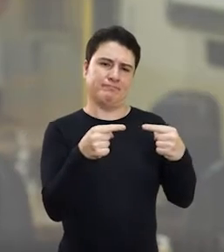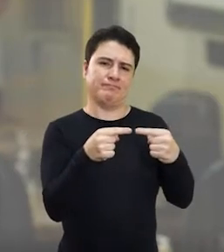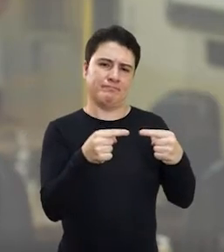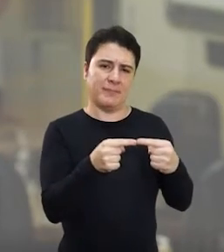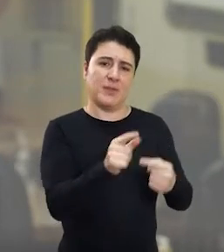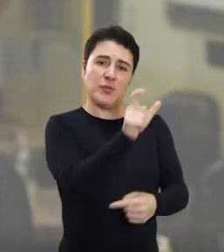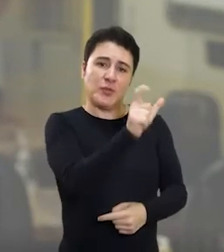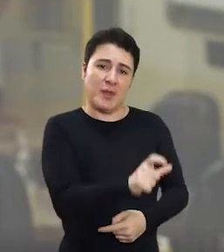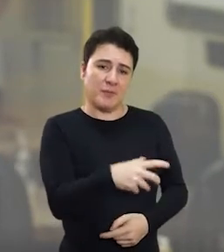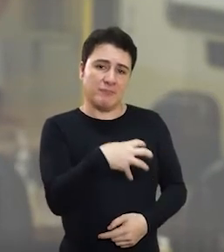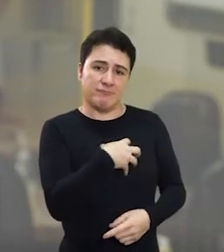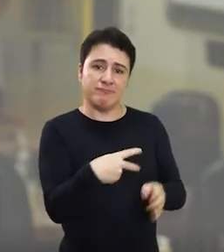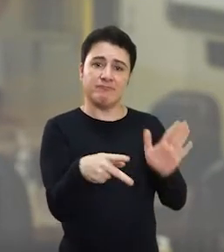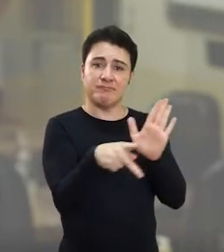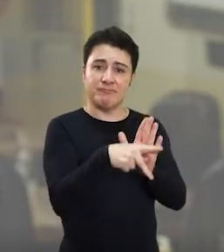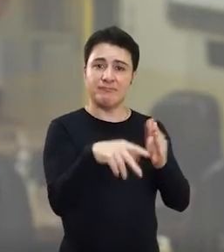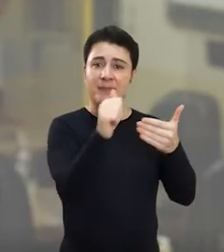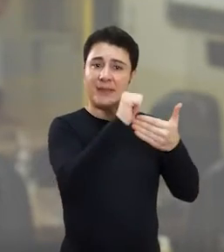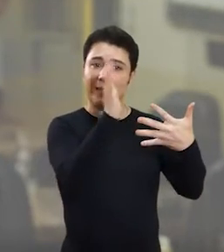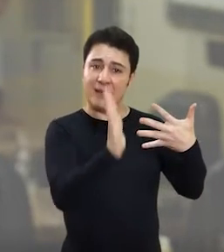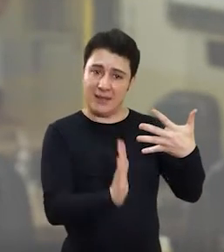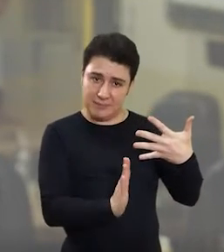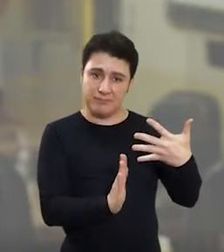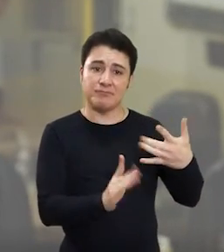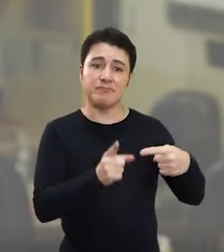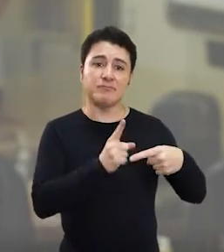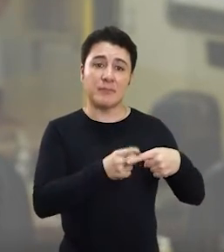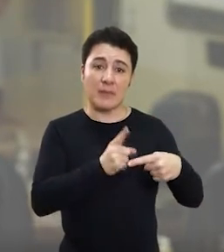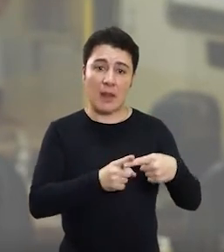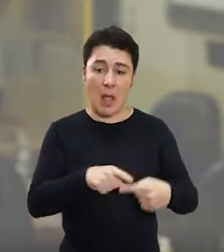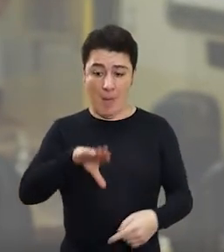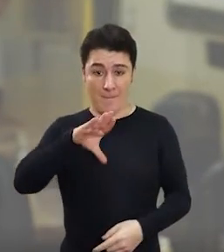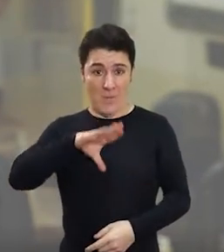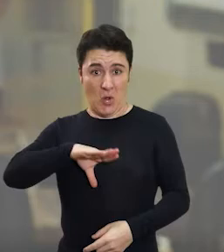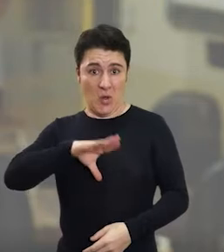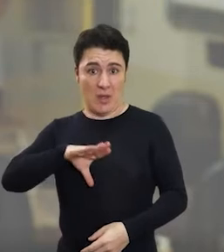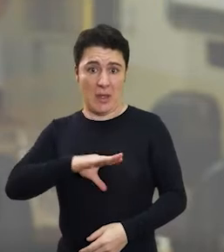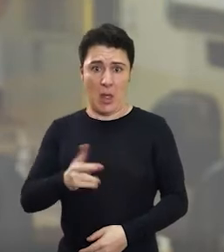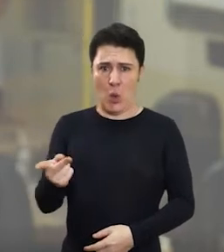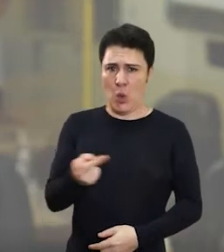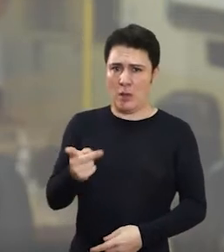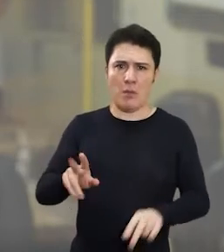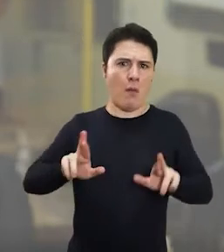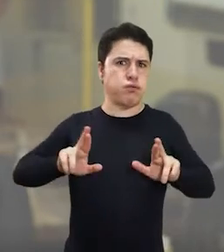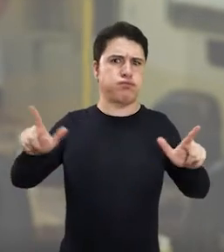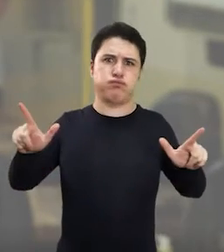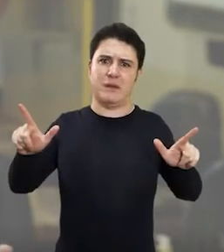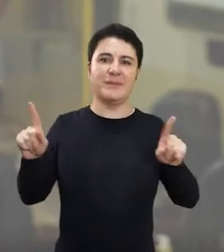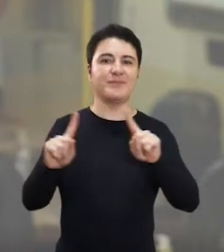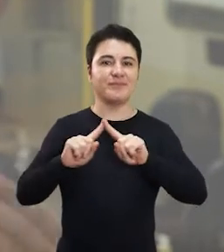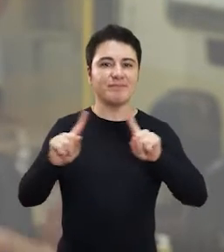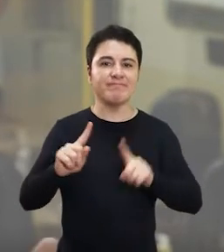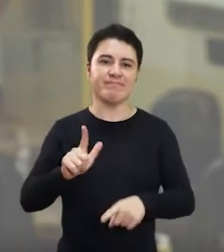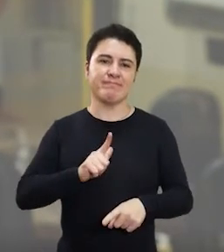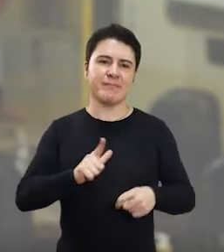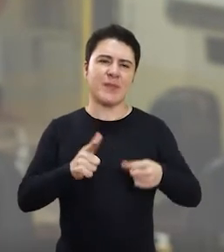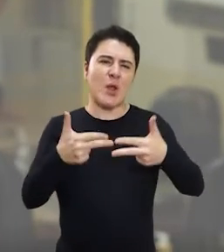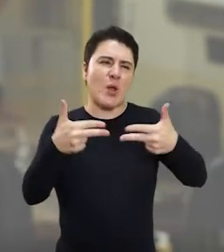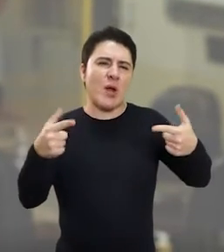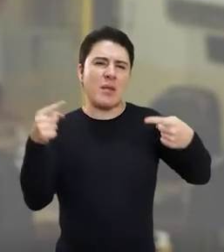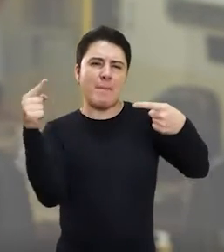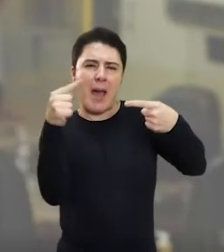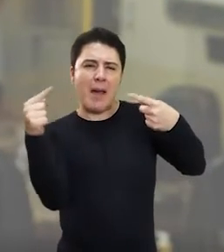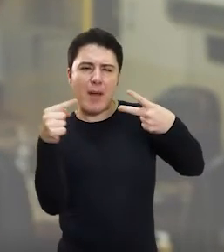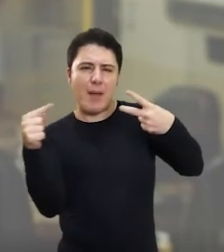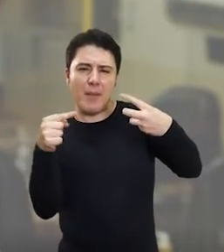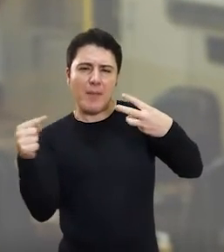adequadas a quem usa a linguagem da libras né que é muito diferente do nosso português enfim tem algumas questões que a gente vai